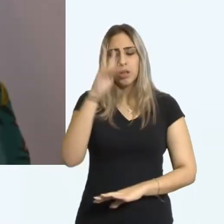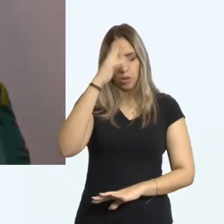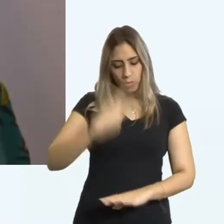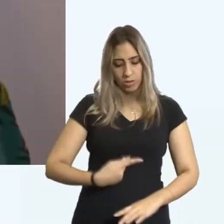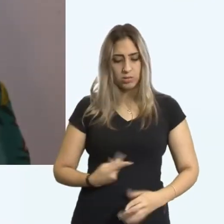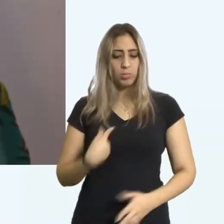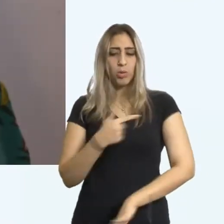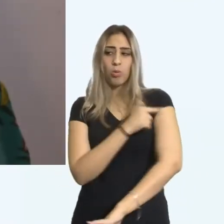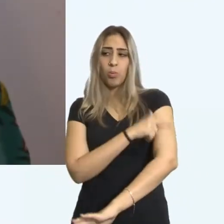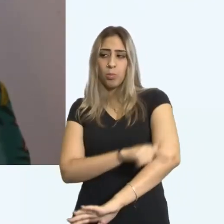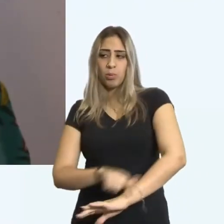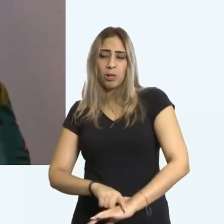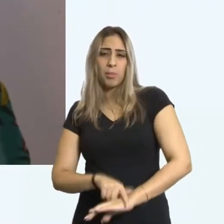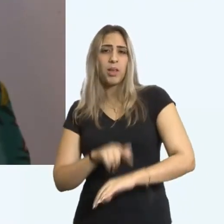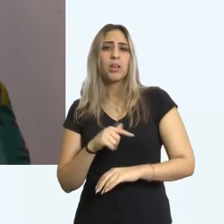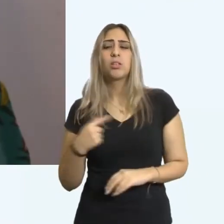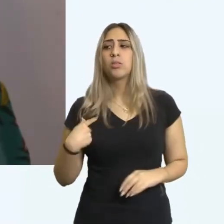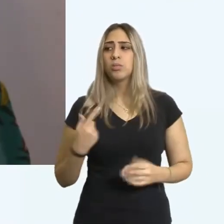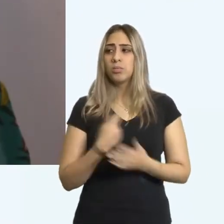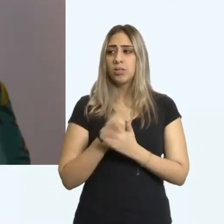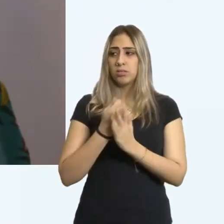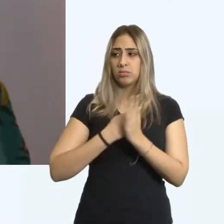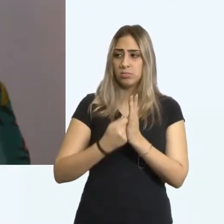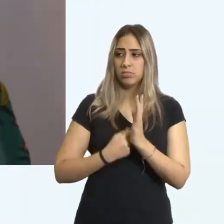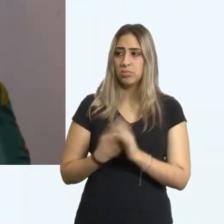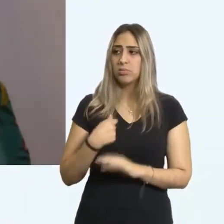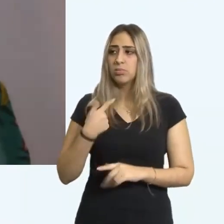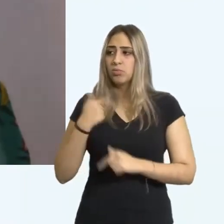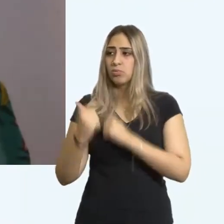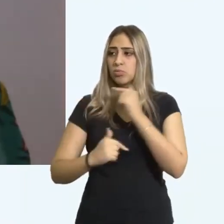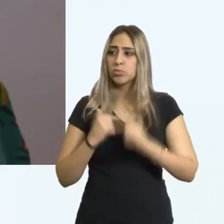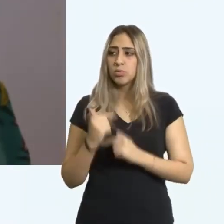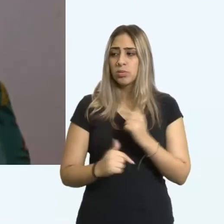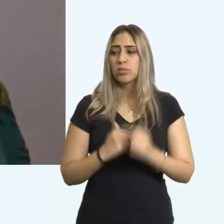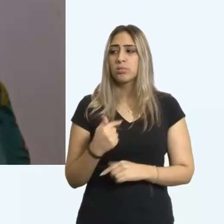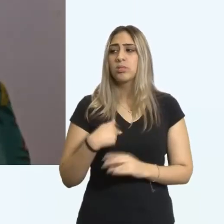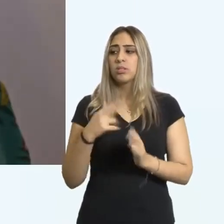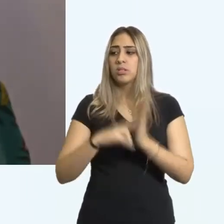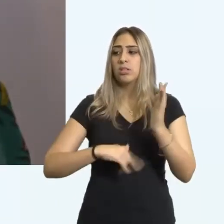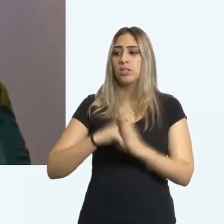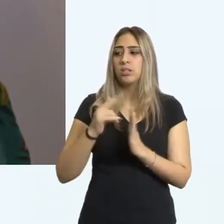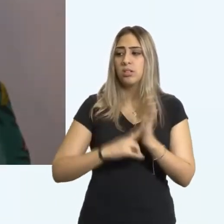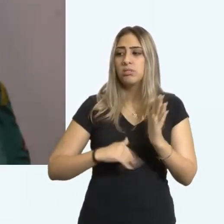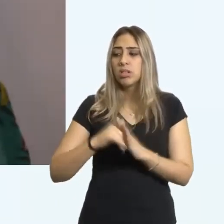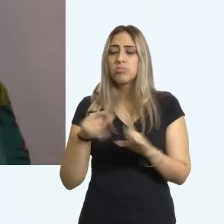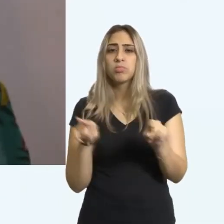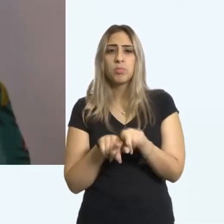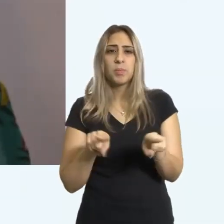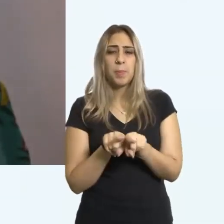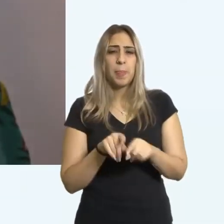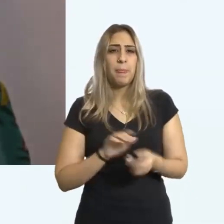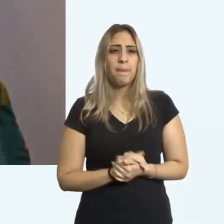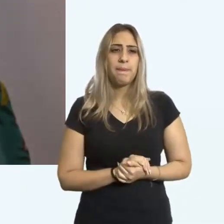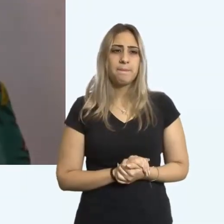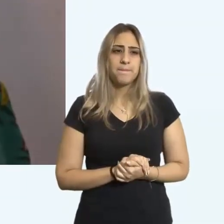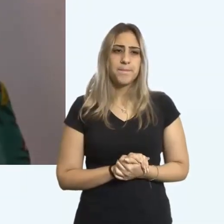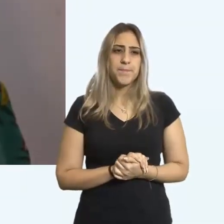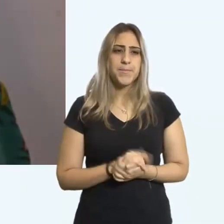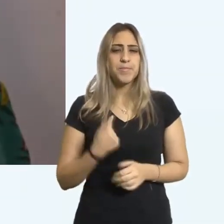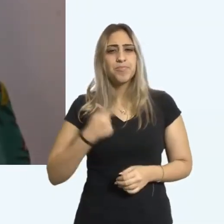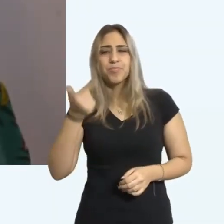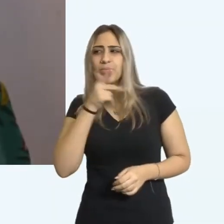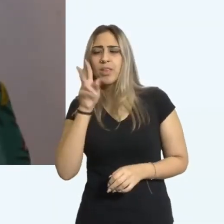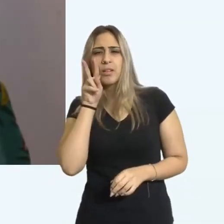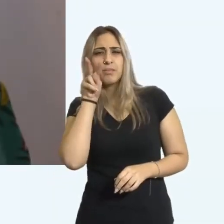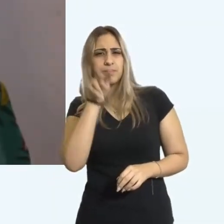pelo comportamento pela escrita pelo posicionamento os artistas a Tropicália o combina trouxe o